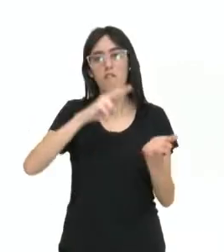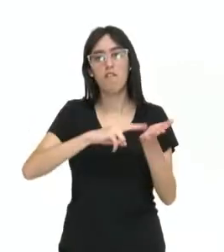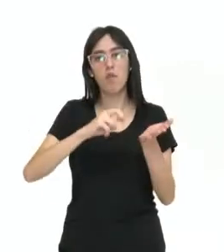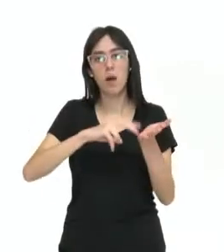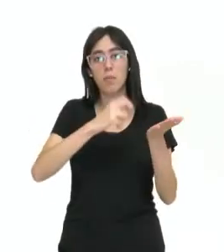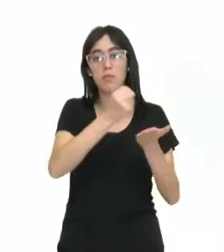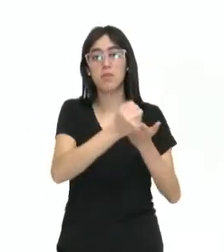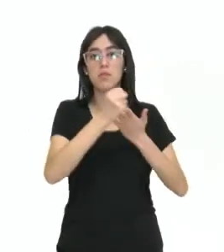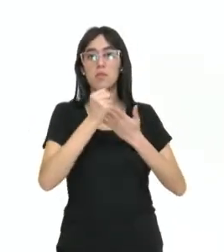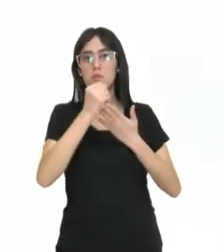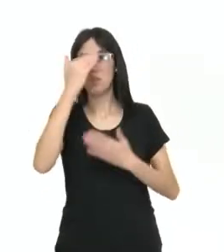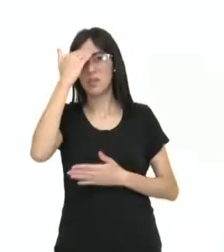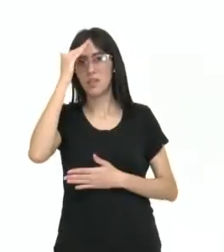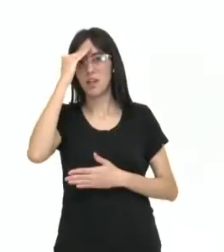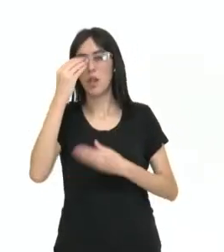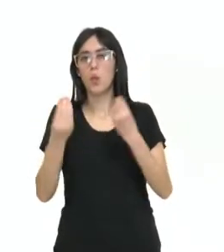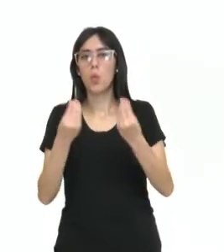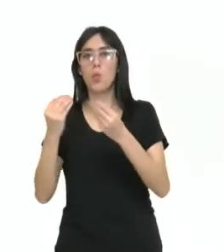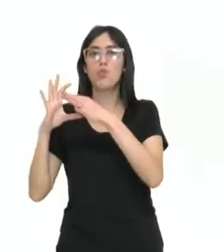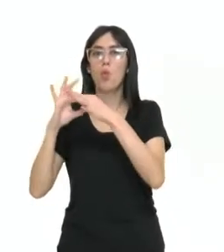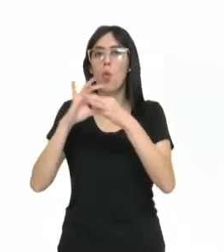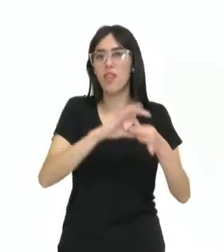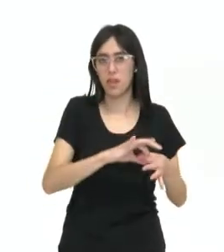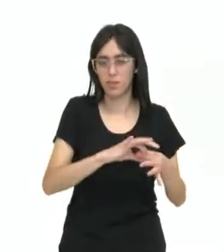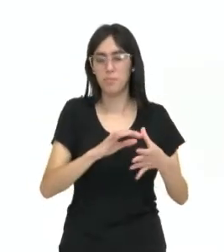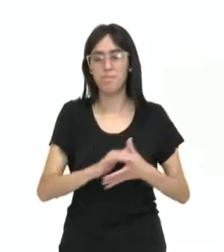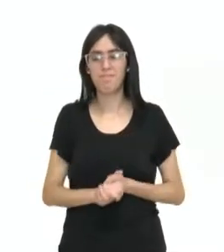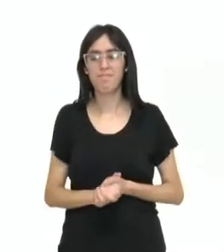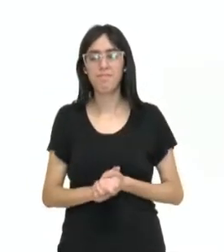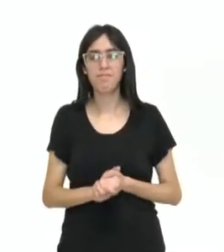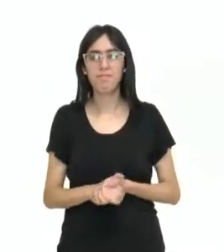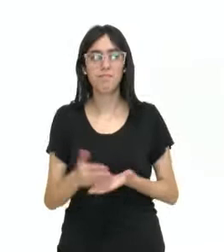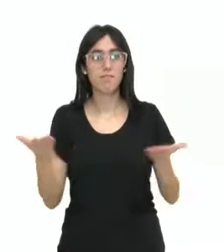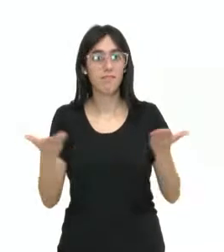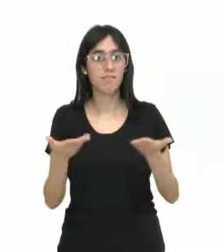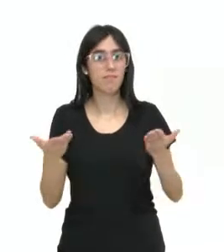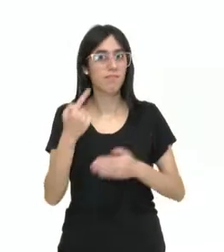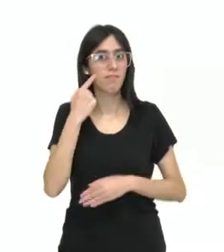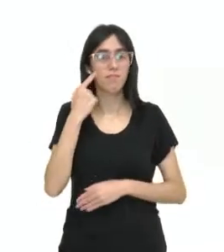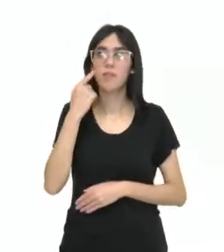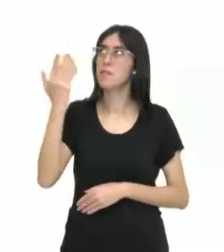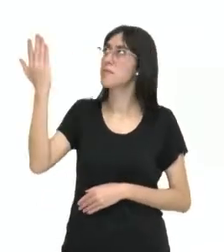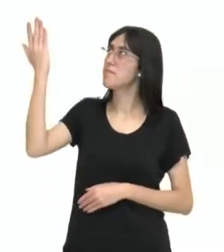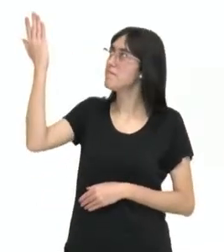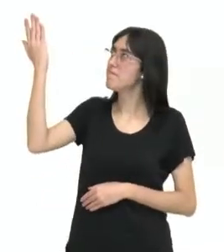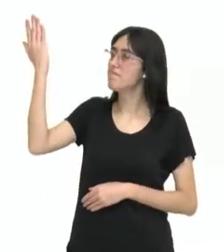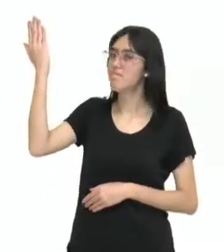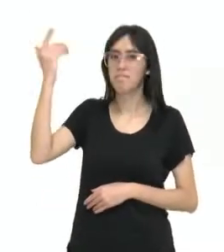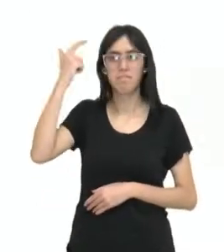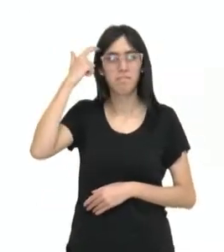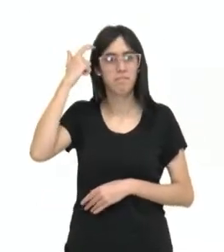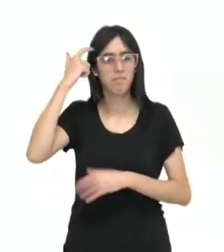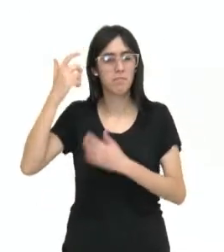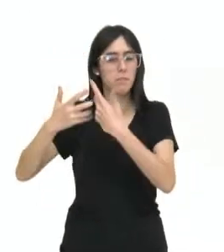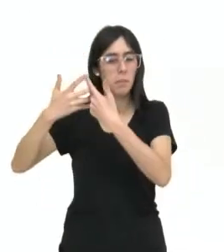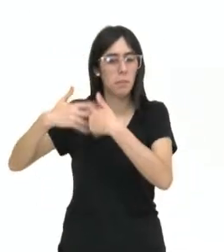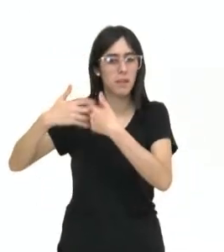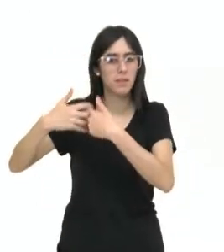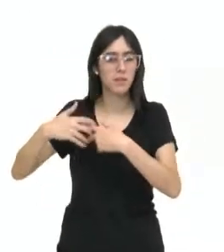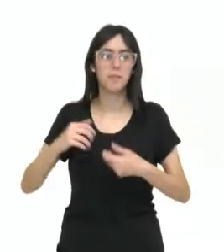entendimento a partir do contexto. E agora, vamos a pensar, chicos, que